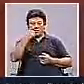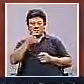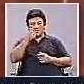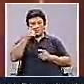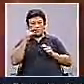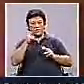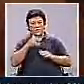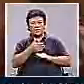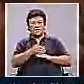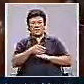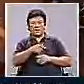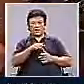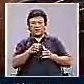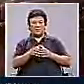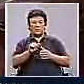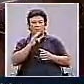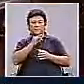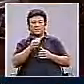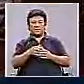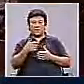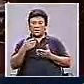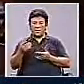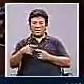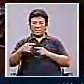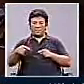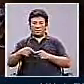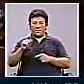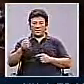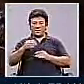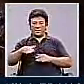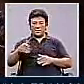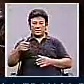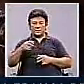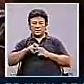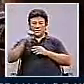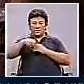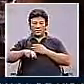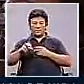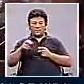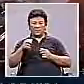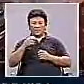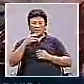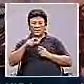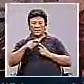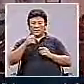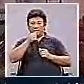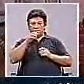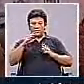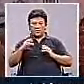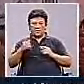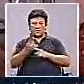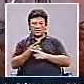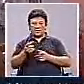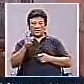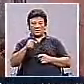à parte, isto é para toda a família. Portanto, temos um parque para miúdos com escorregas insufláveis, etc. Temos uma